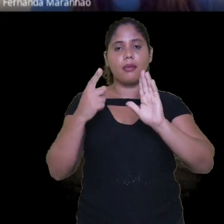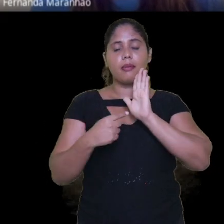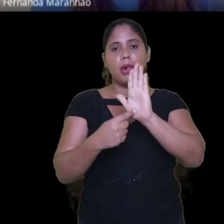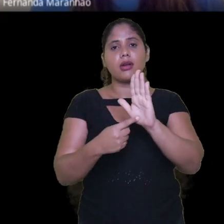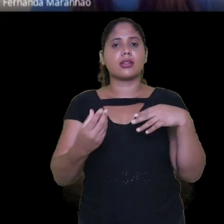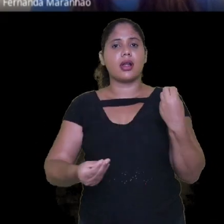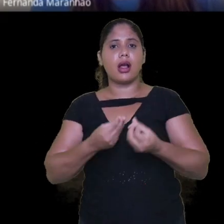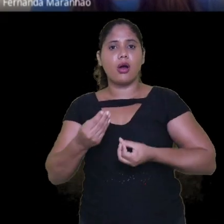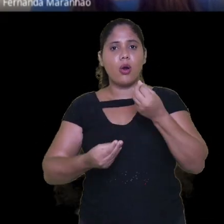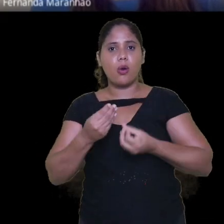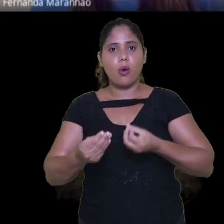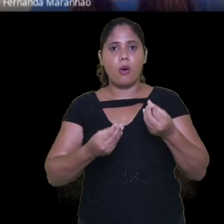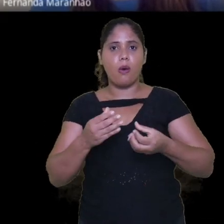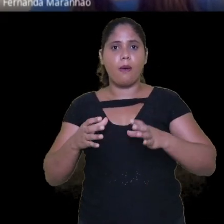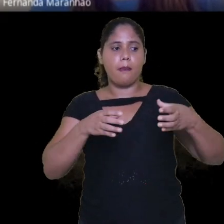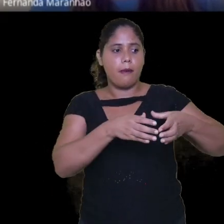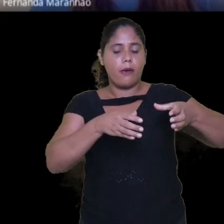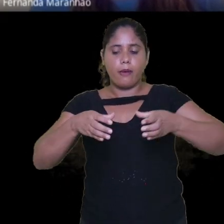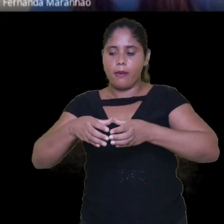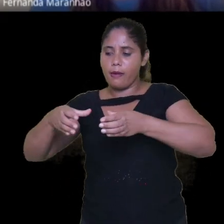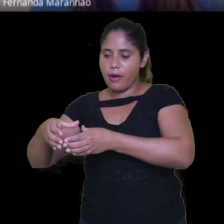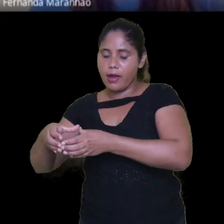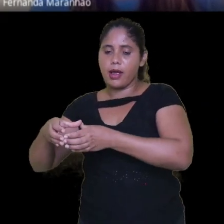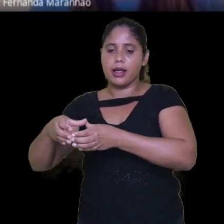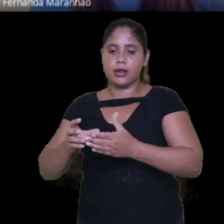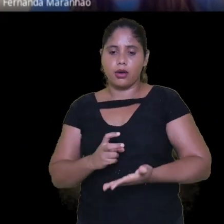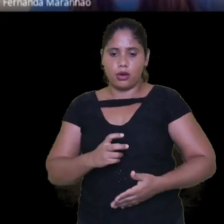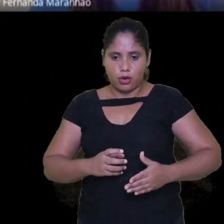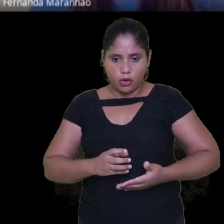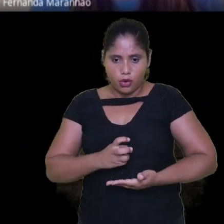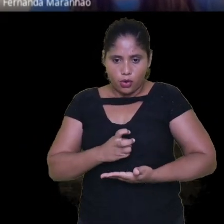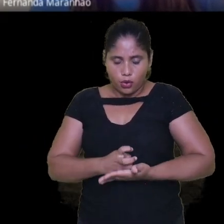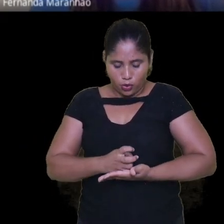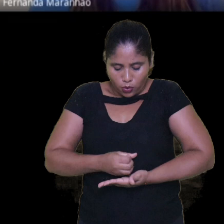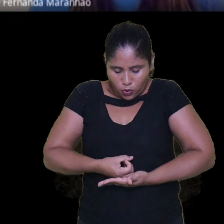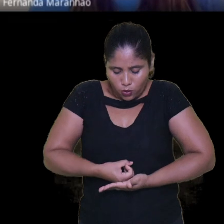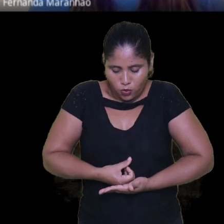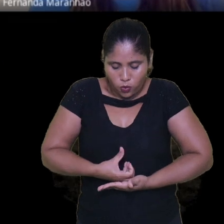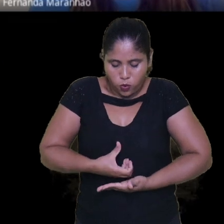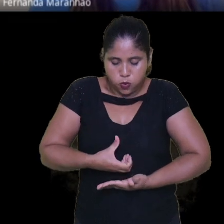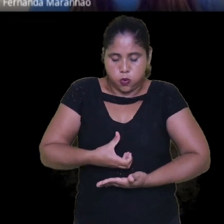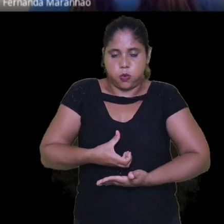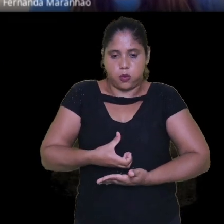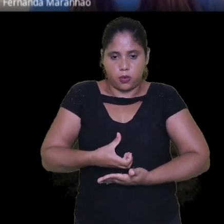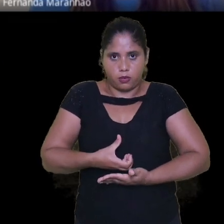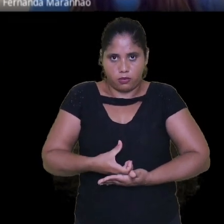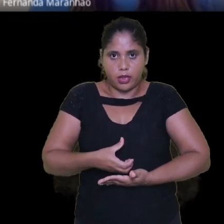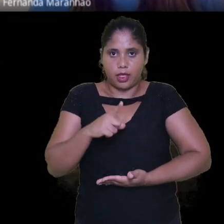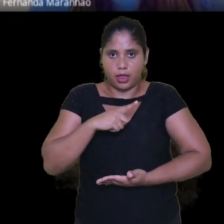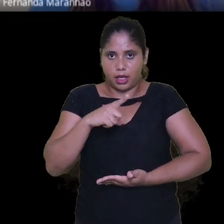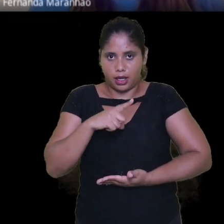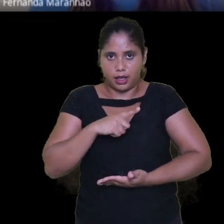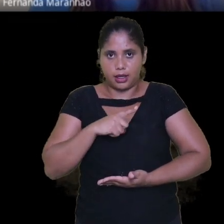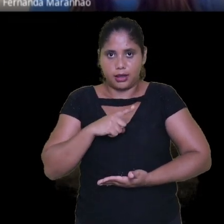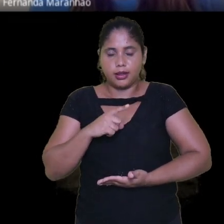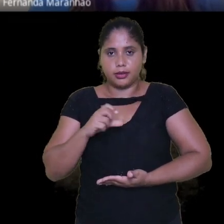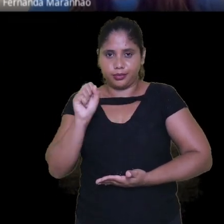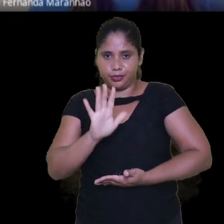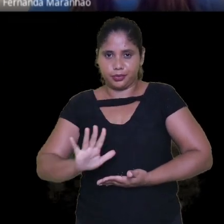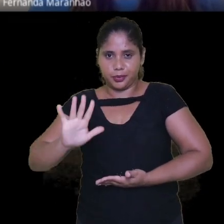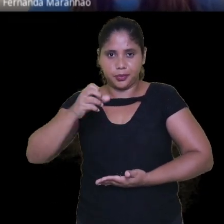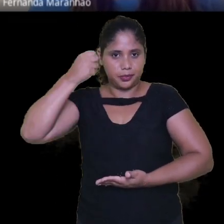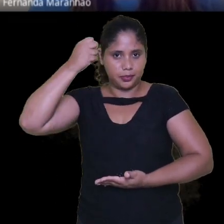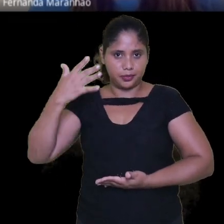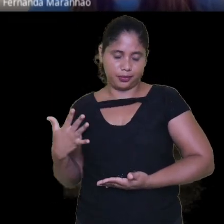devemos diagnosticar e conduzir esses fetos após o diagnóstico. Essa publicação é um Delphi, é